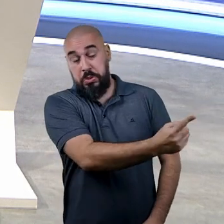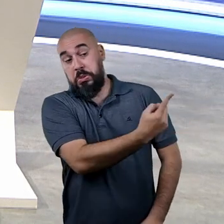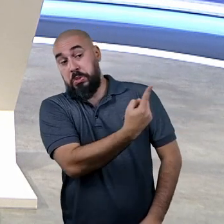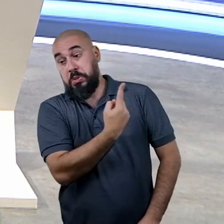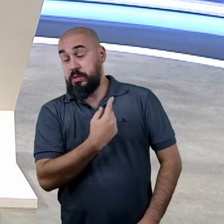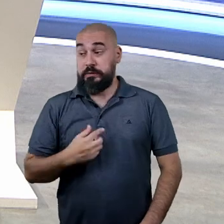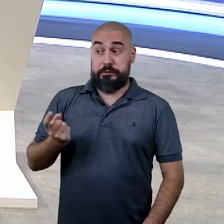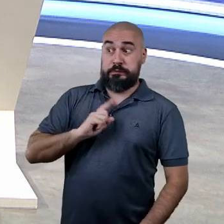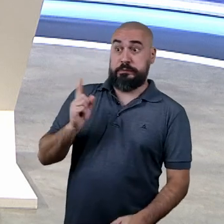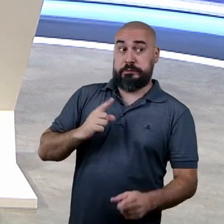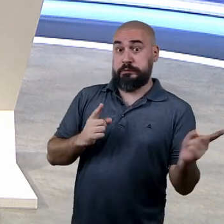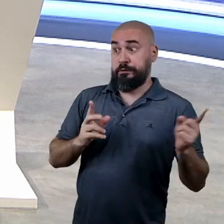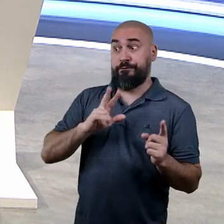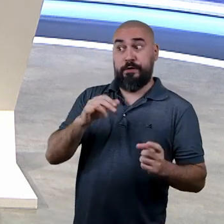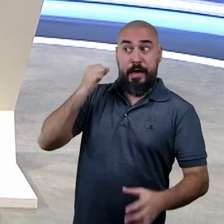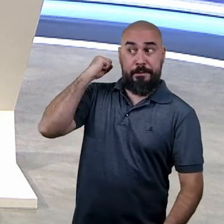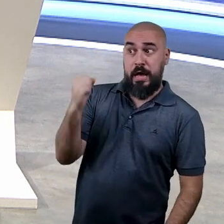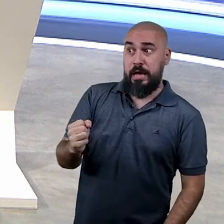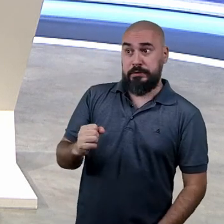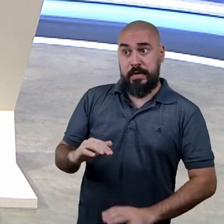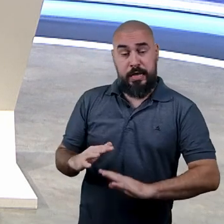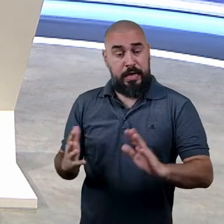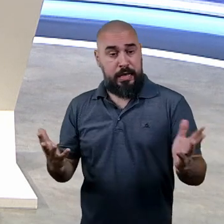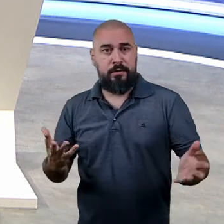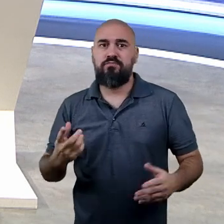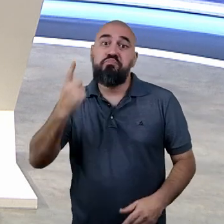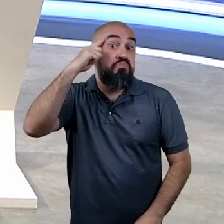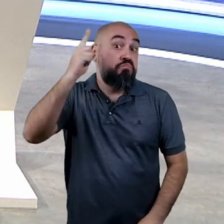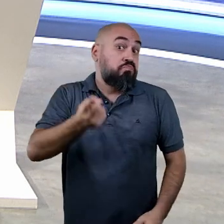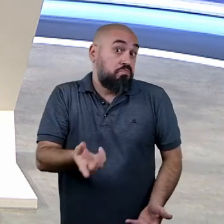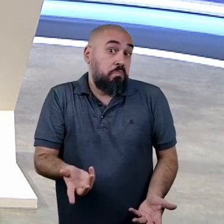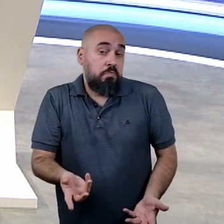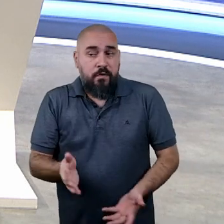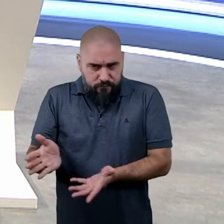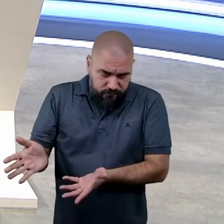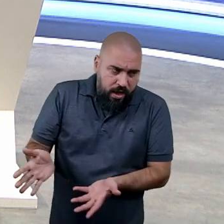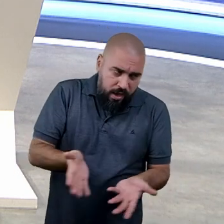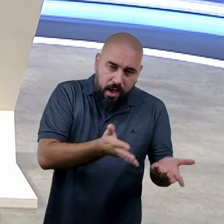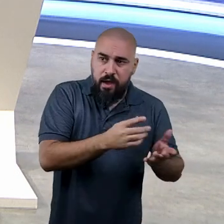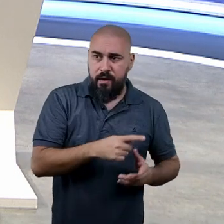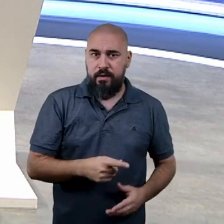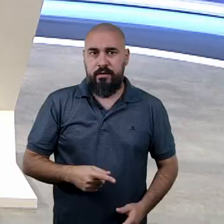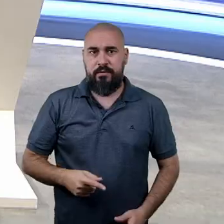promessa que havia feito de que o mataria depois que o pai morresse.